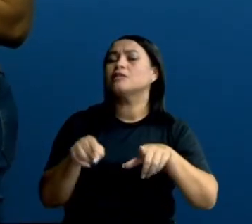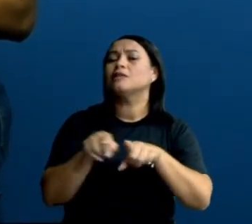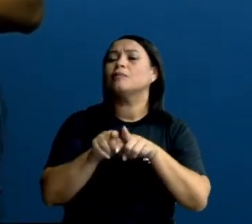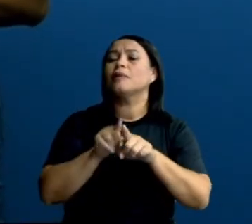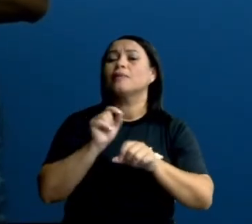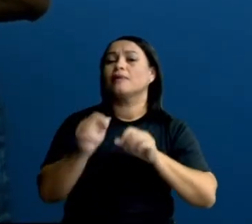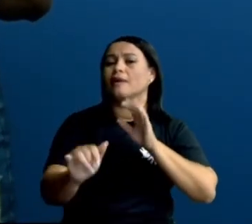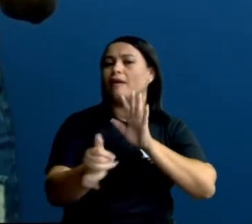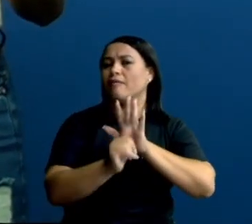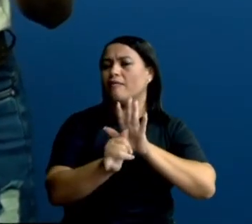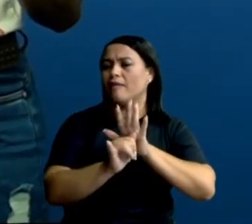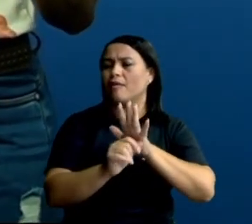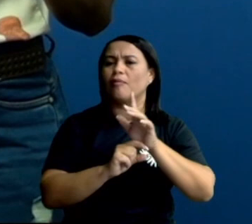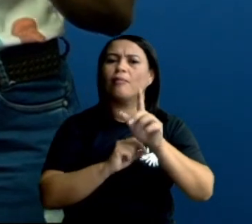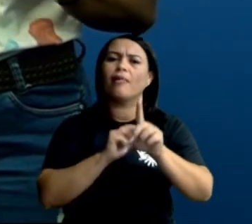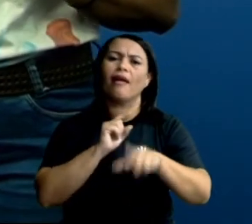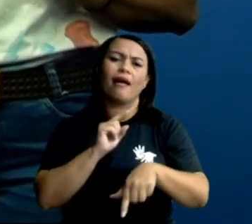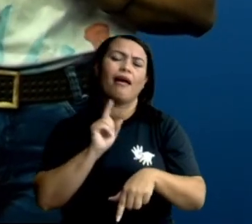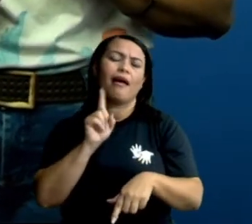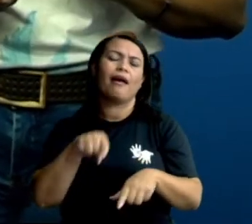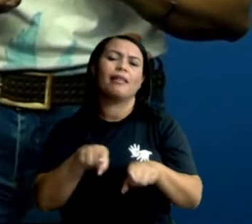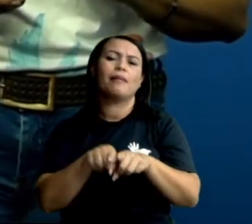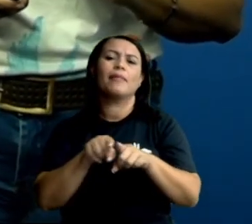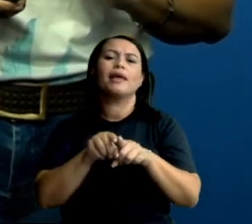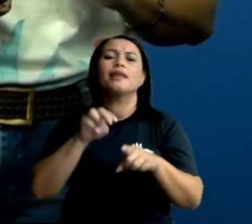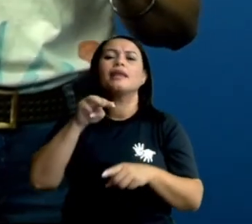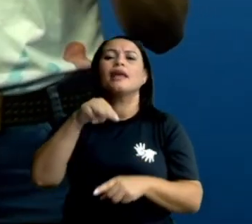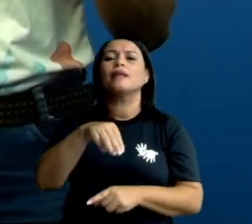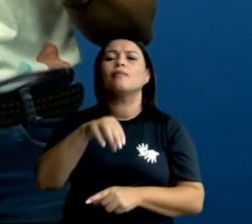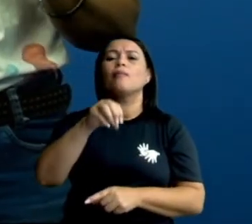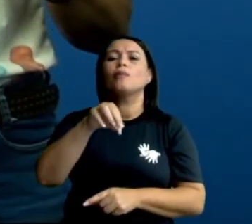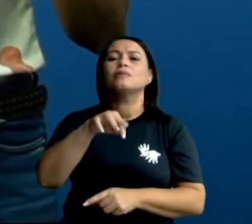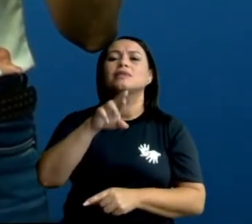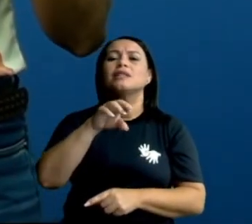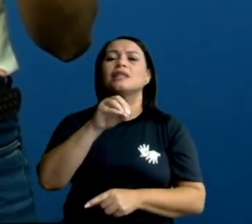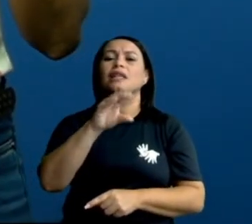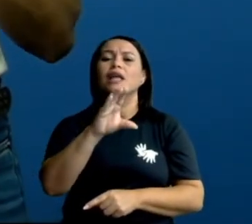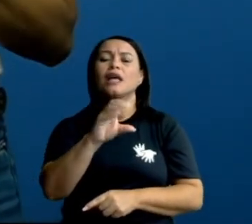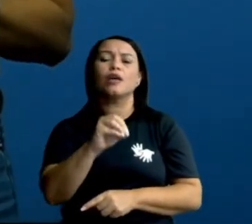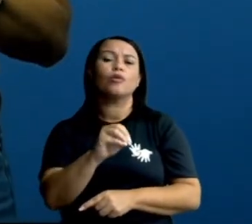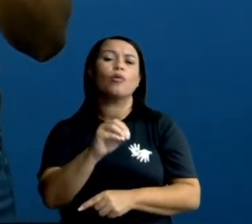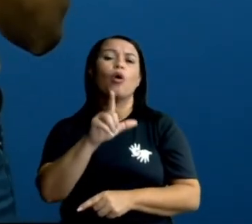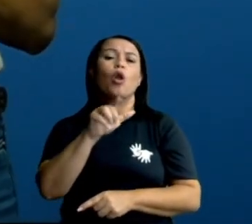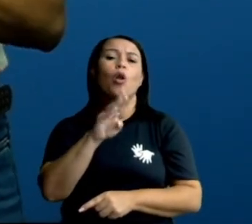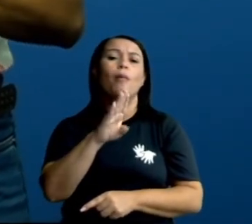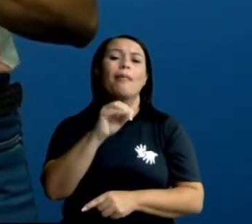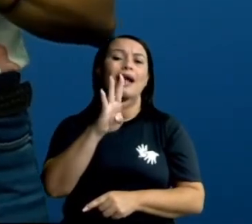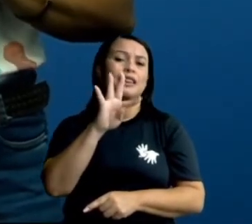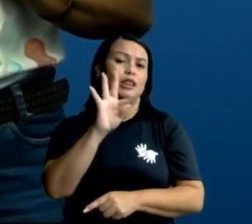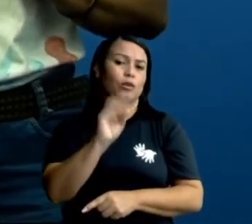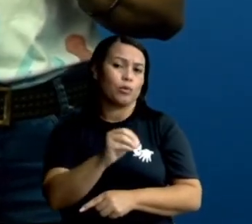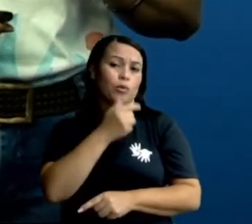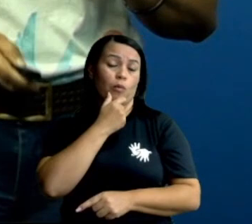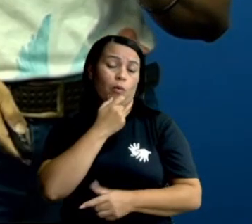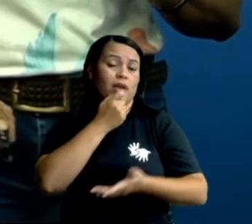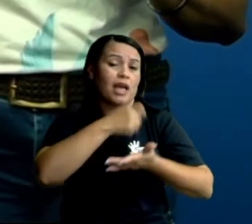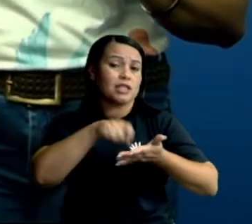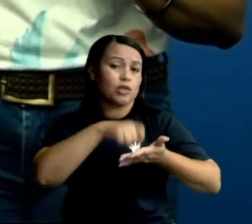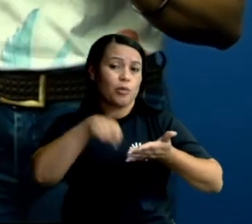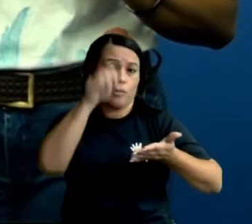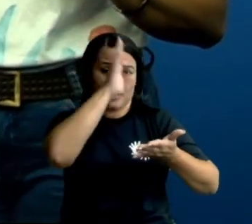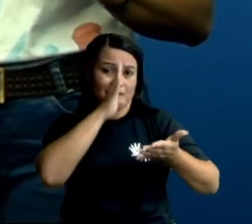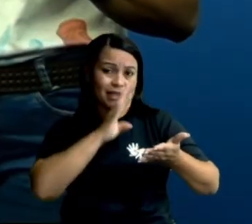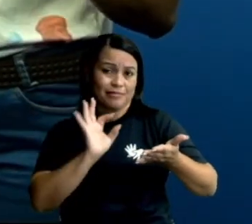fábula aqui, ela é de Monteiro Lobato, tá certo? É uma fábula de um escritor brasileiro, tá certo?